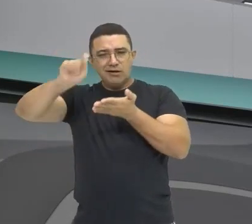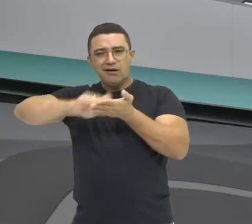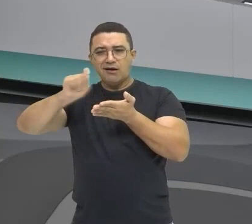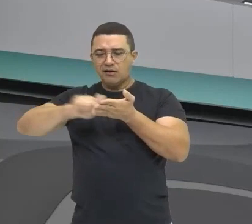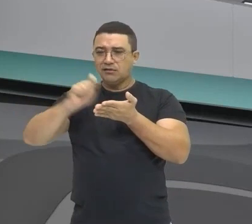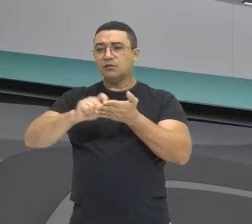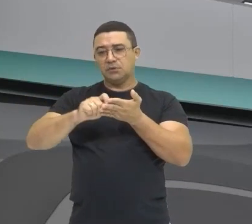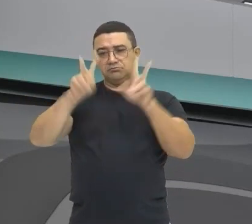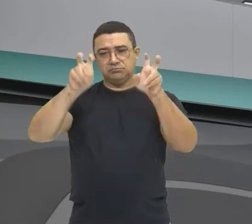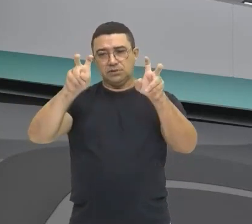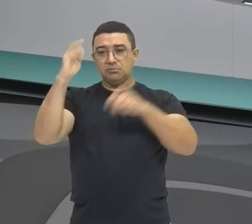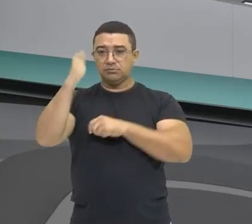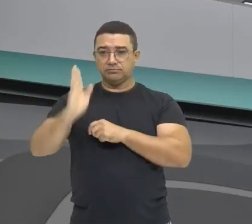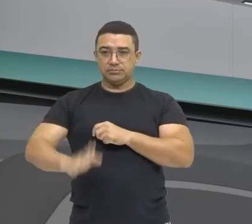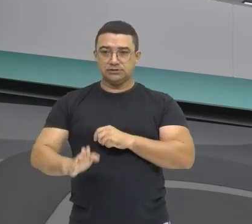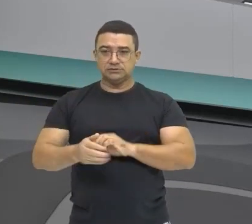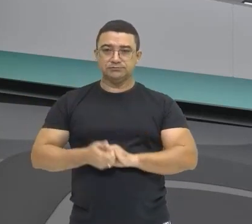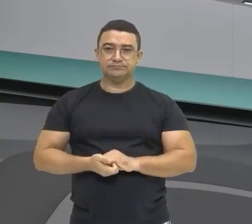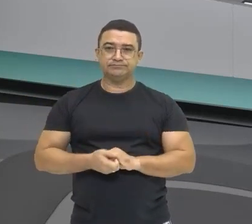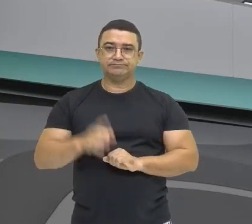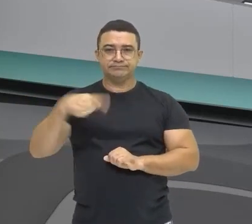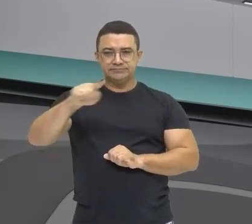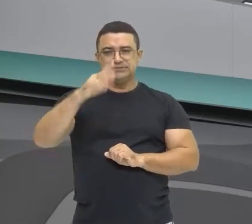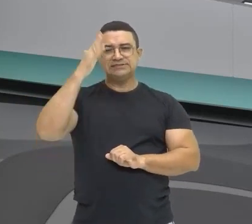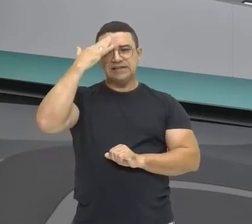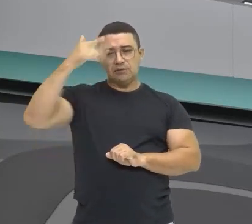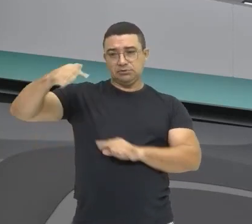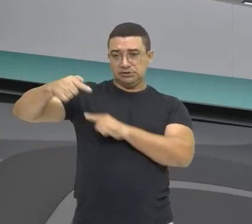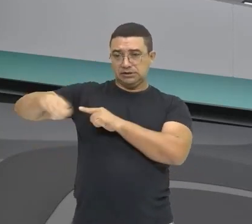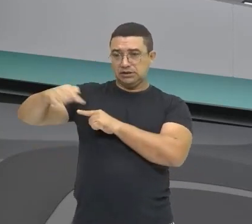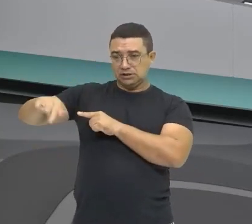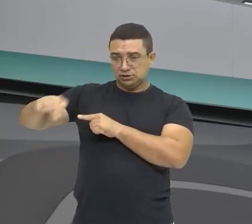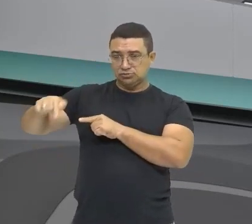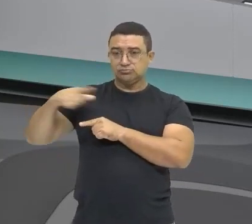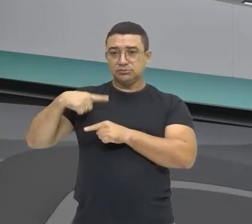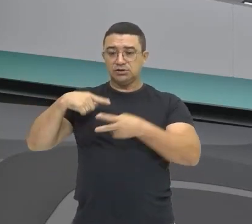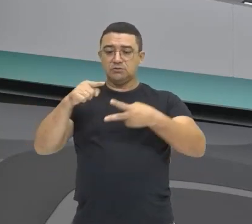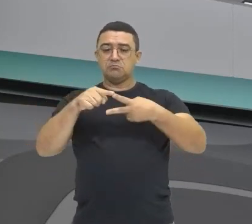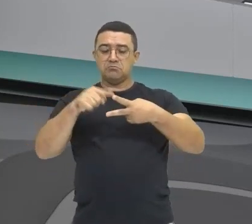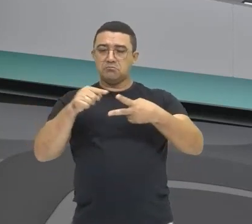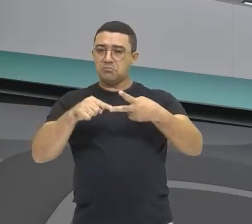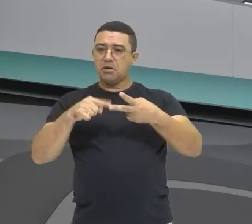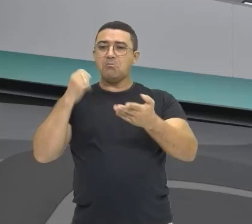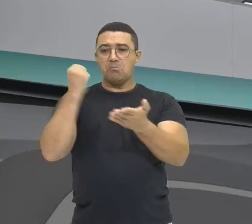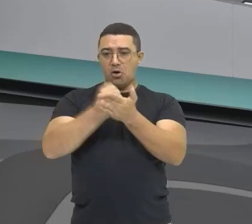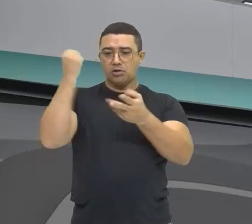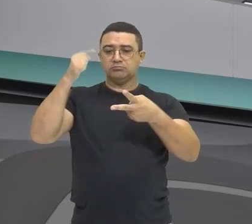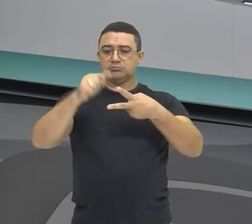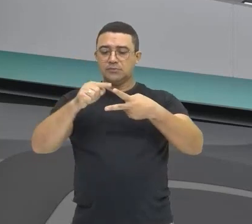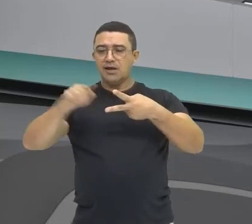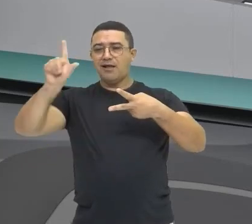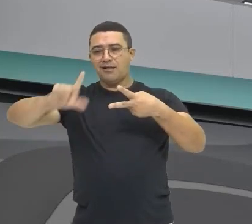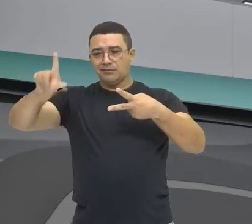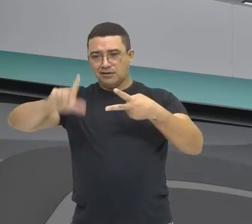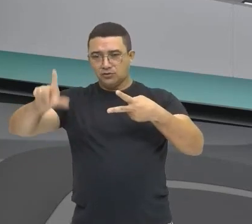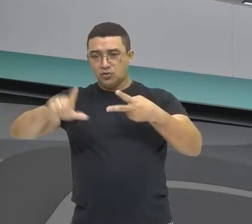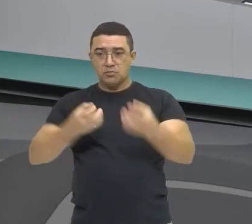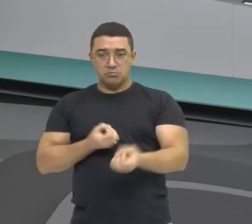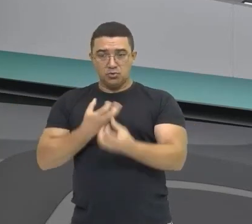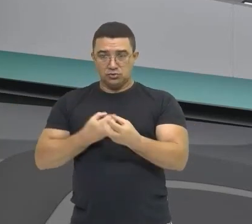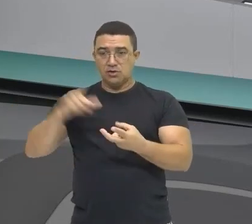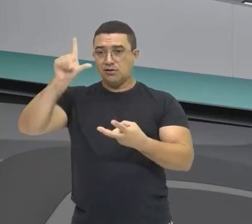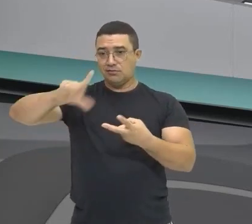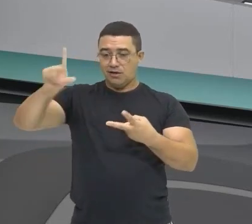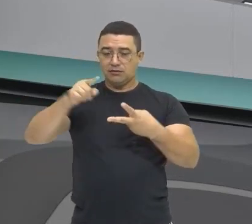sobre o Brasil. Muito bem. Então, você já sabe que o quinhentismo tem 2 momentos, ele é marcado, né, a sua literatura, a produção